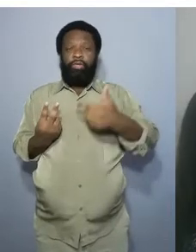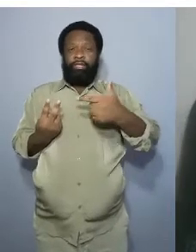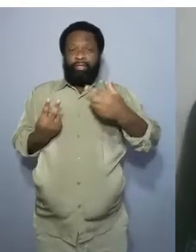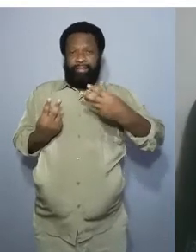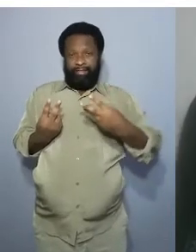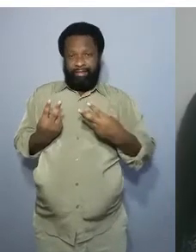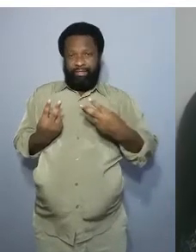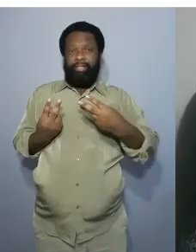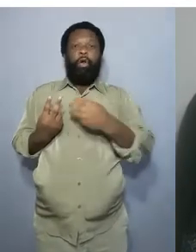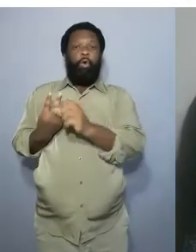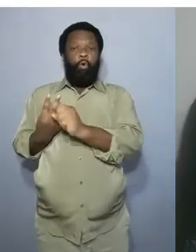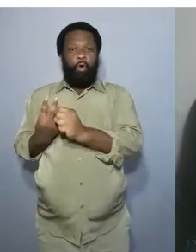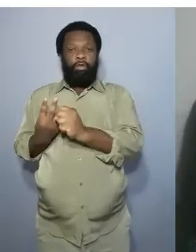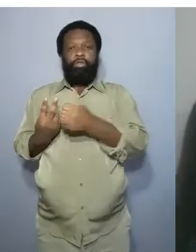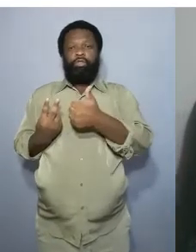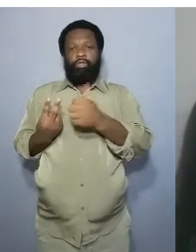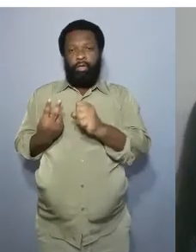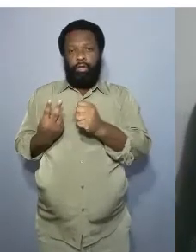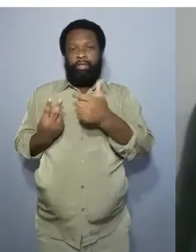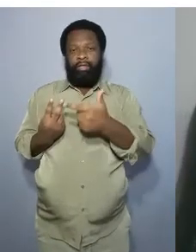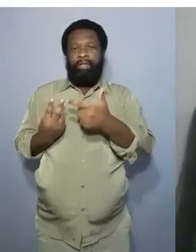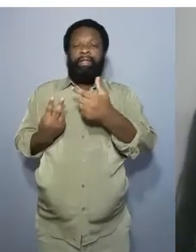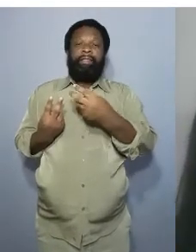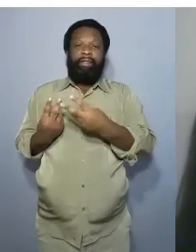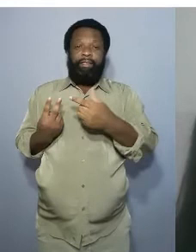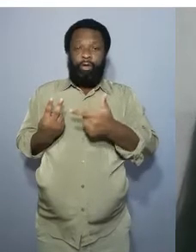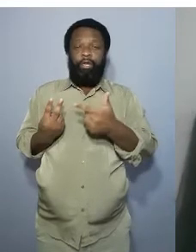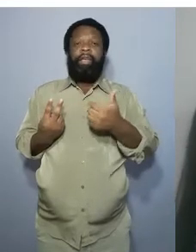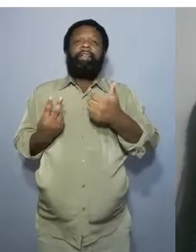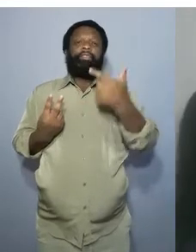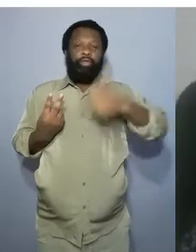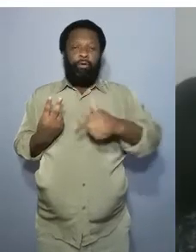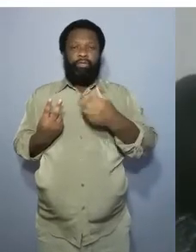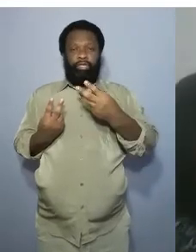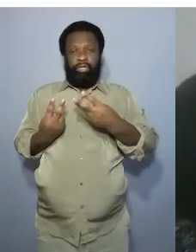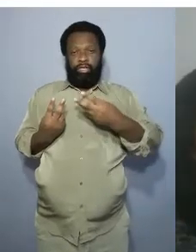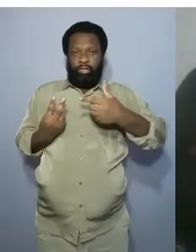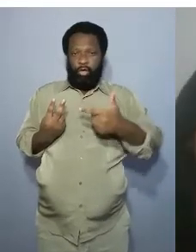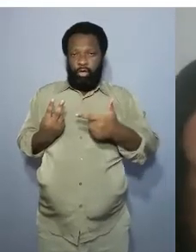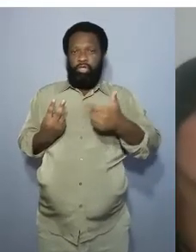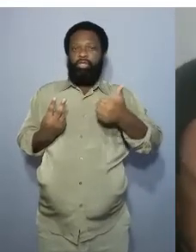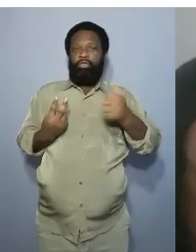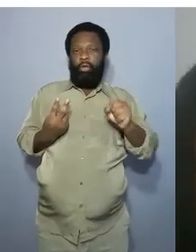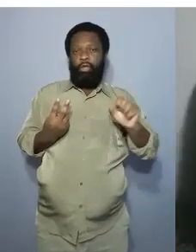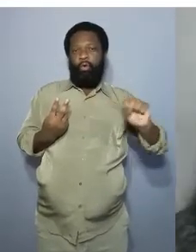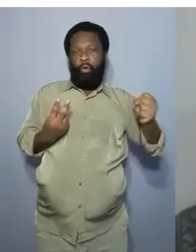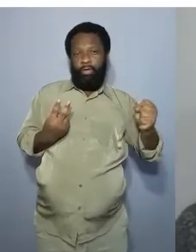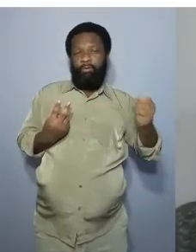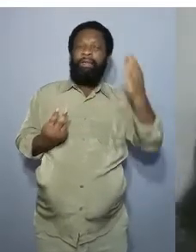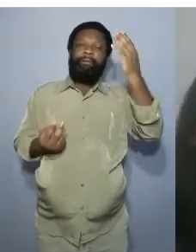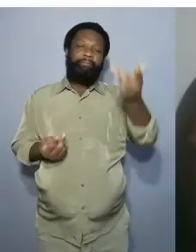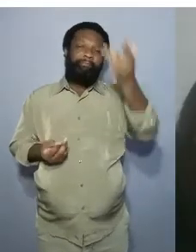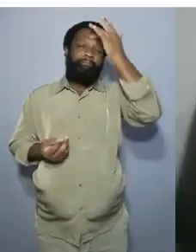números ao contrário. Então, 8, 18, 32, 32, 18, 8. E aí a gente consegue decorar o número máximo de elétrons